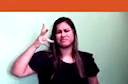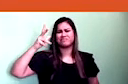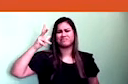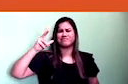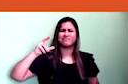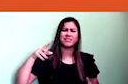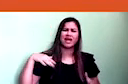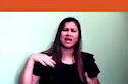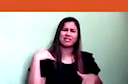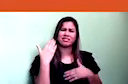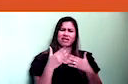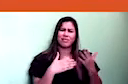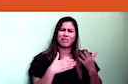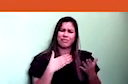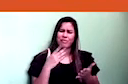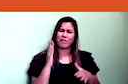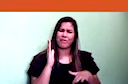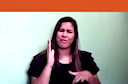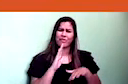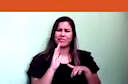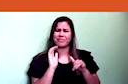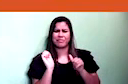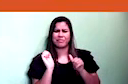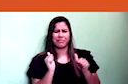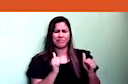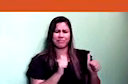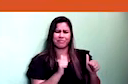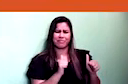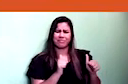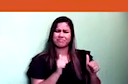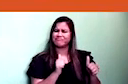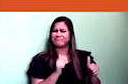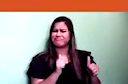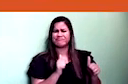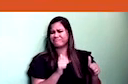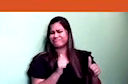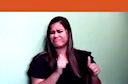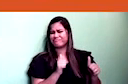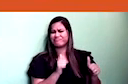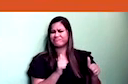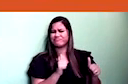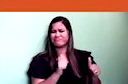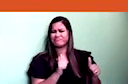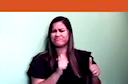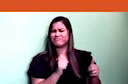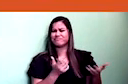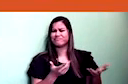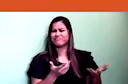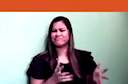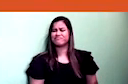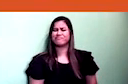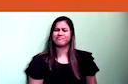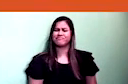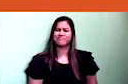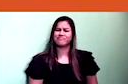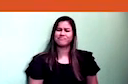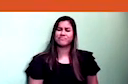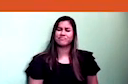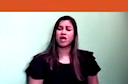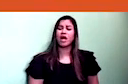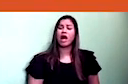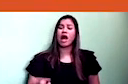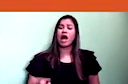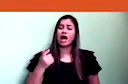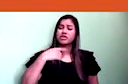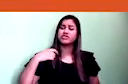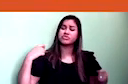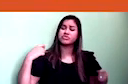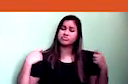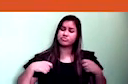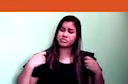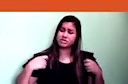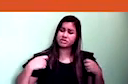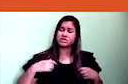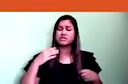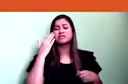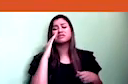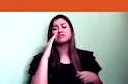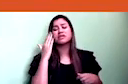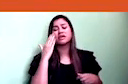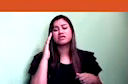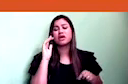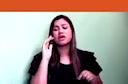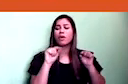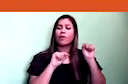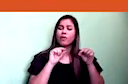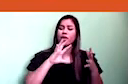nem baseadas em projeções idealizadas, construídas a partir de expectativas. Então, precisamos entender que o mundo real